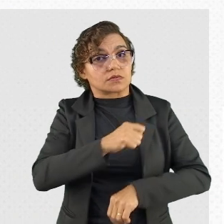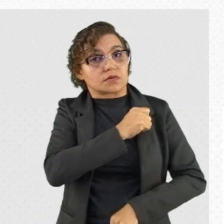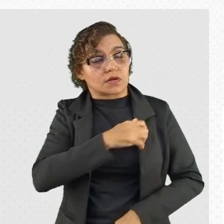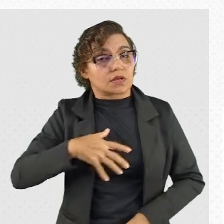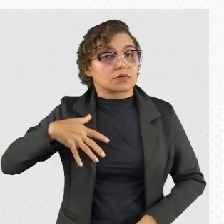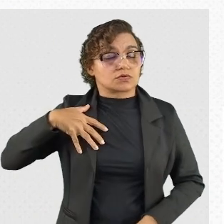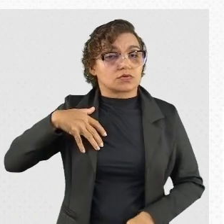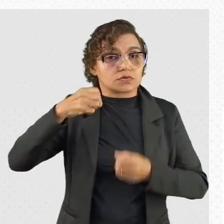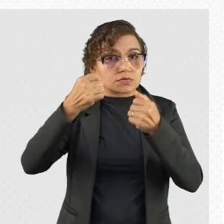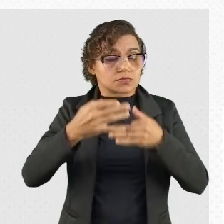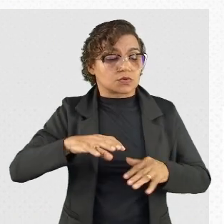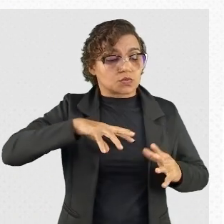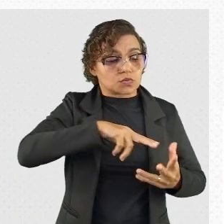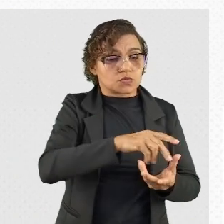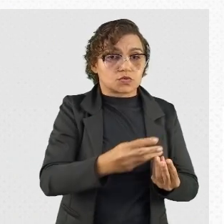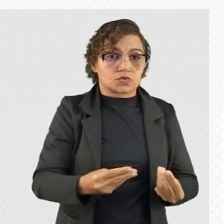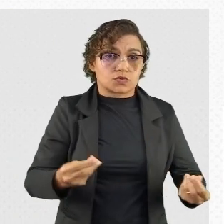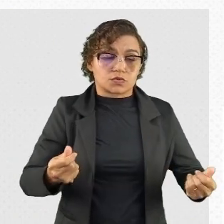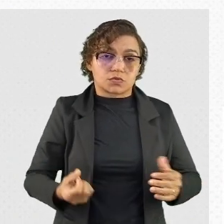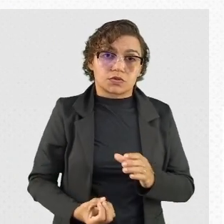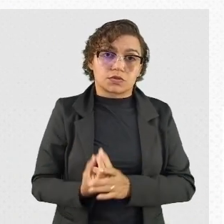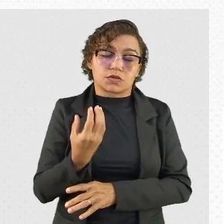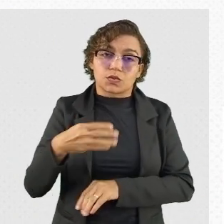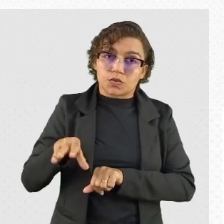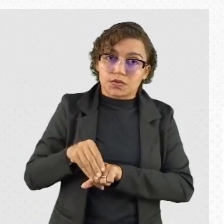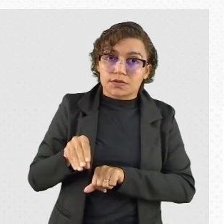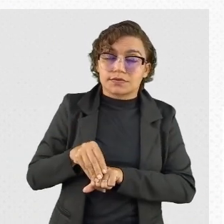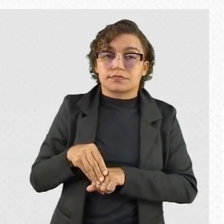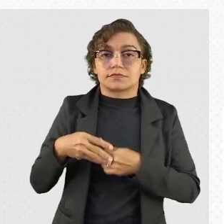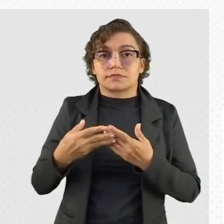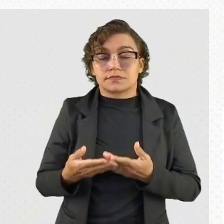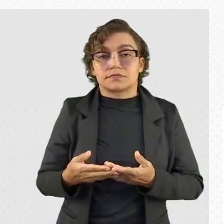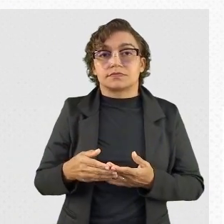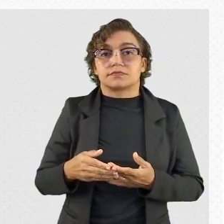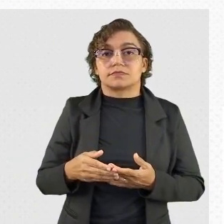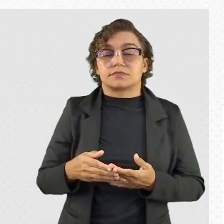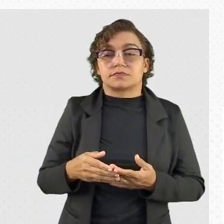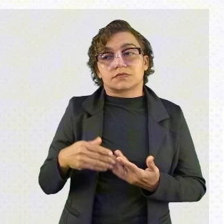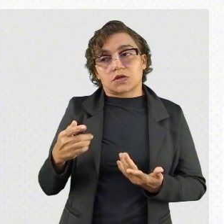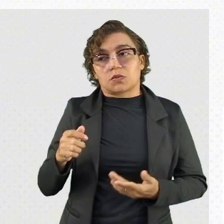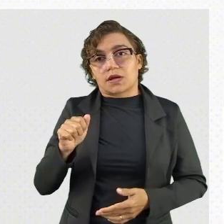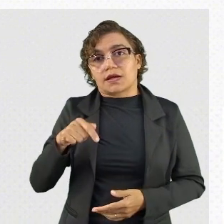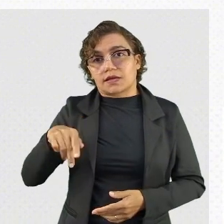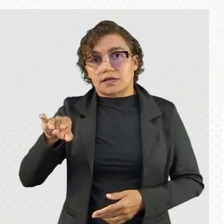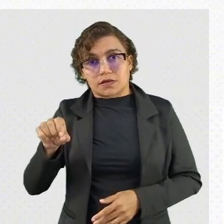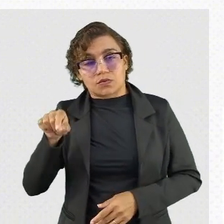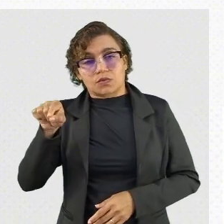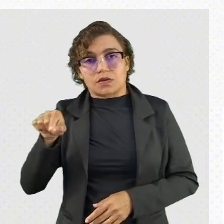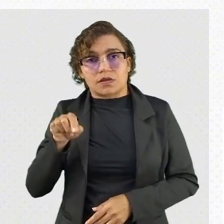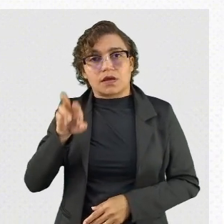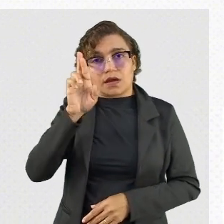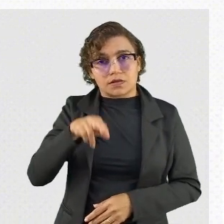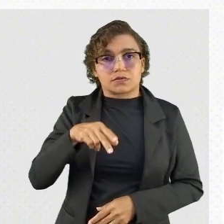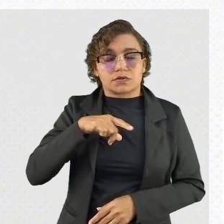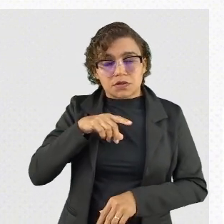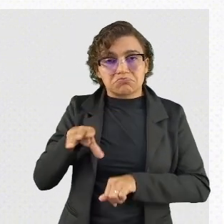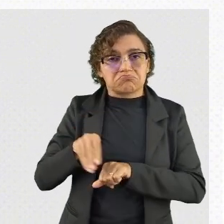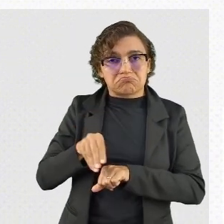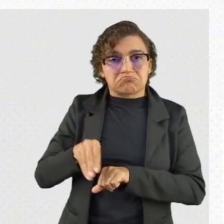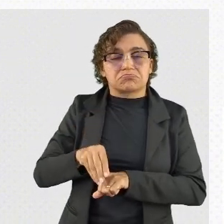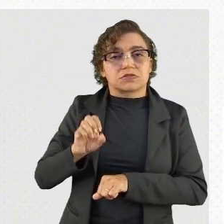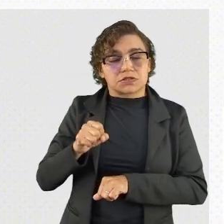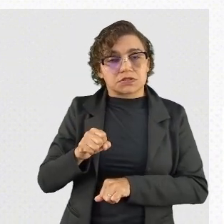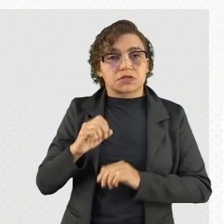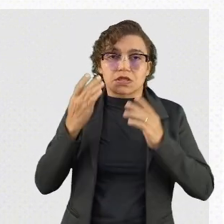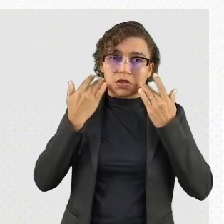que o mundo sensível gera conhecimento, né? Então, o Santo Tomás de Aquino aqui está dizendo, bom, a razão ela consegue alcançar assim, alguns conhecimentos por suas